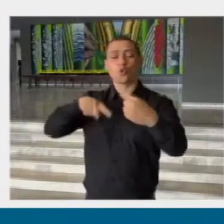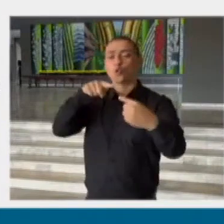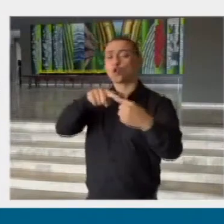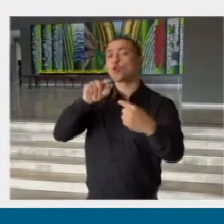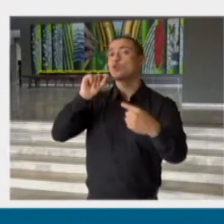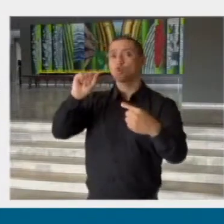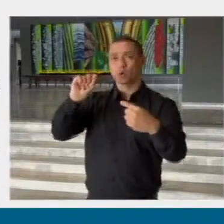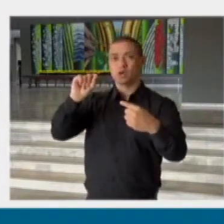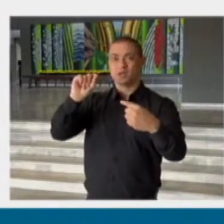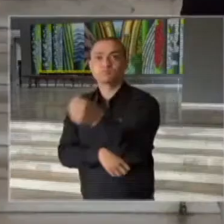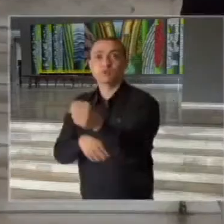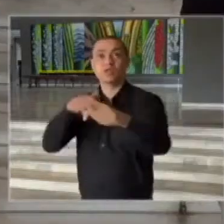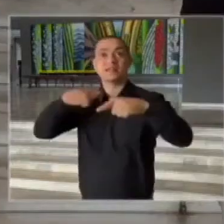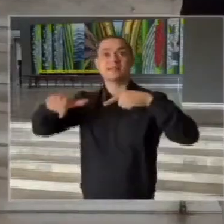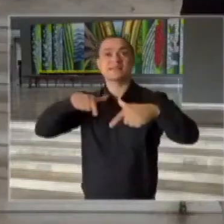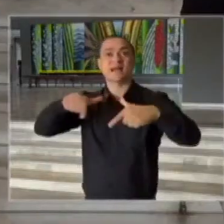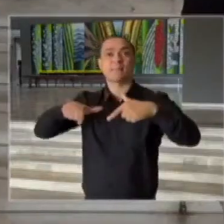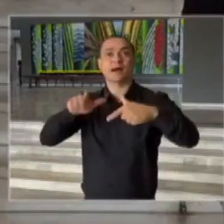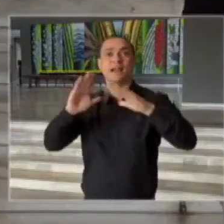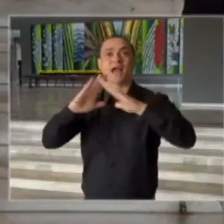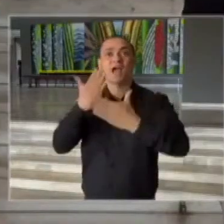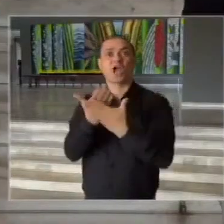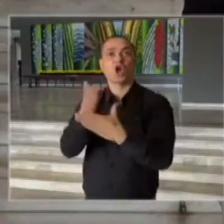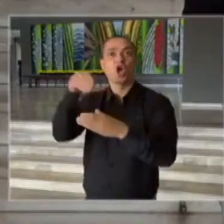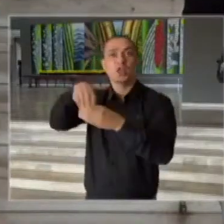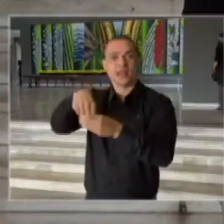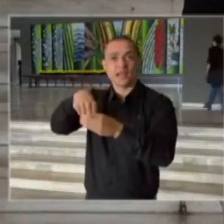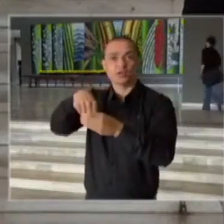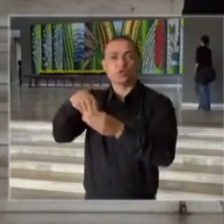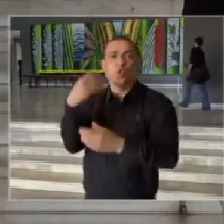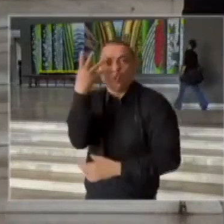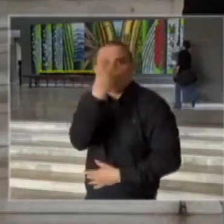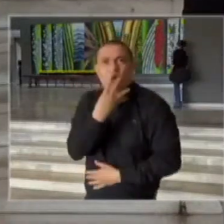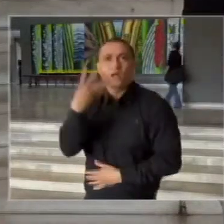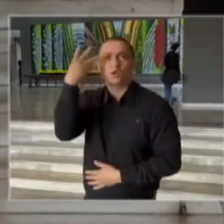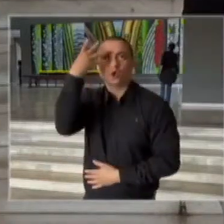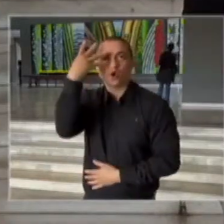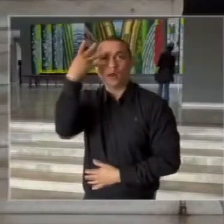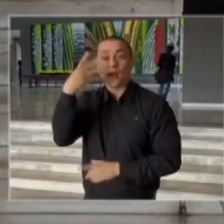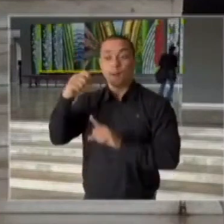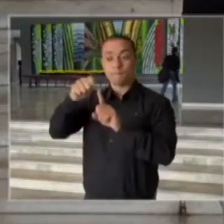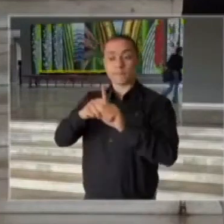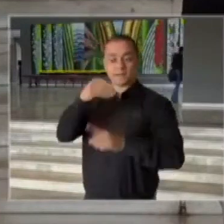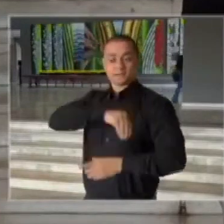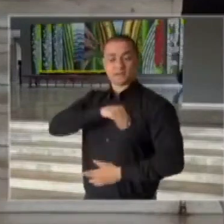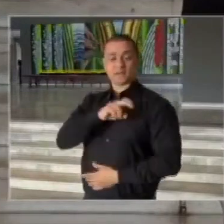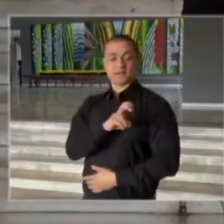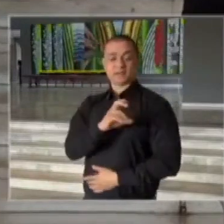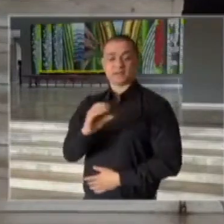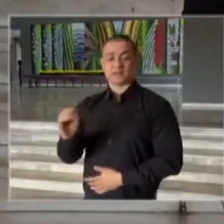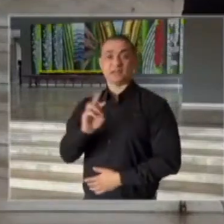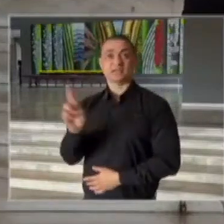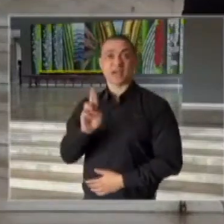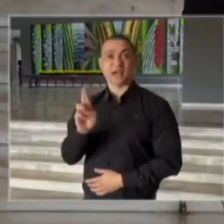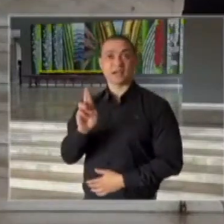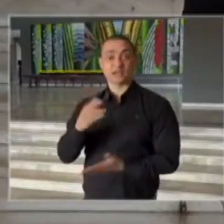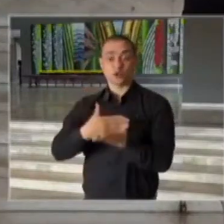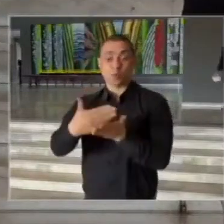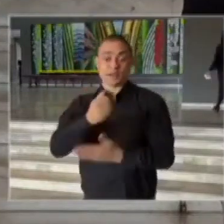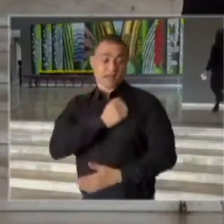escolas 4 horas por dia, recebendo R$ 500 por mês, a partir do próximo mês de agosto